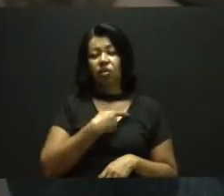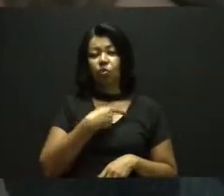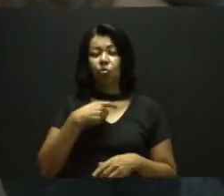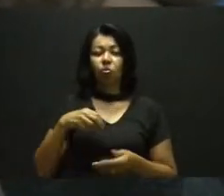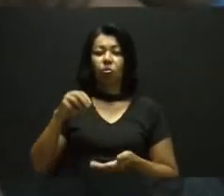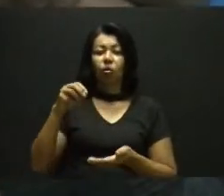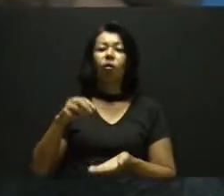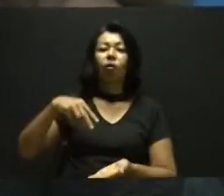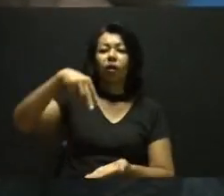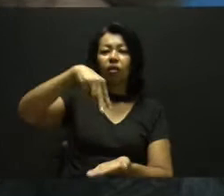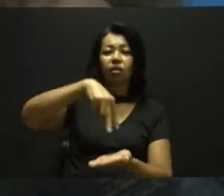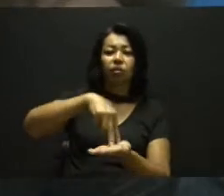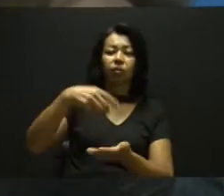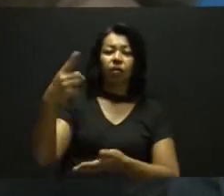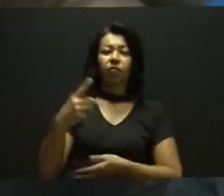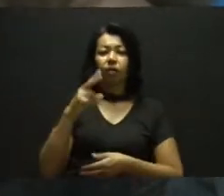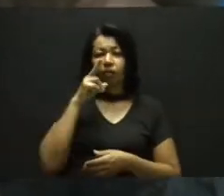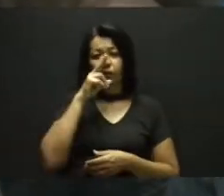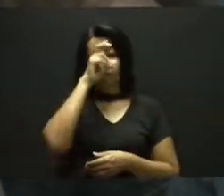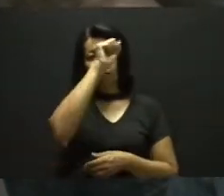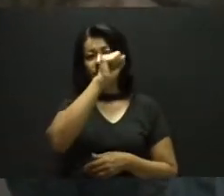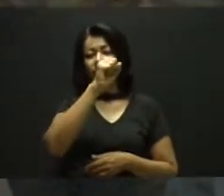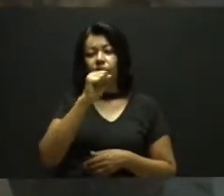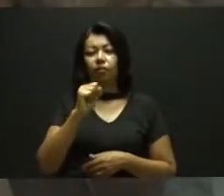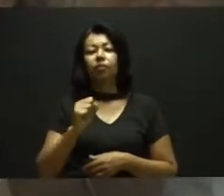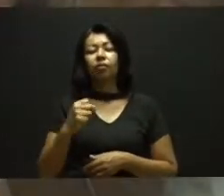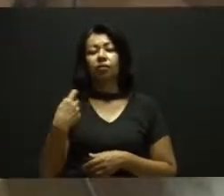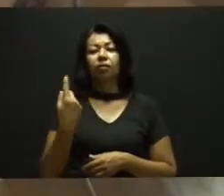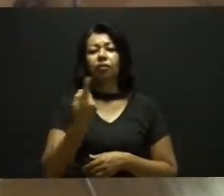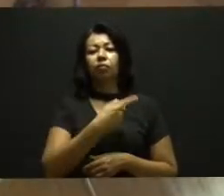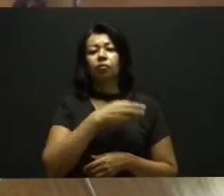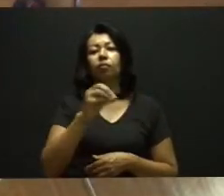vem da força dos horrores